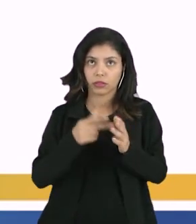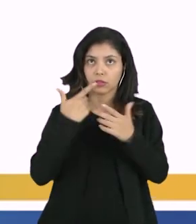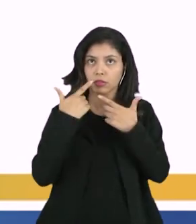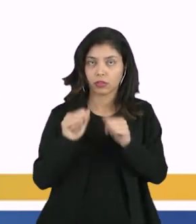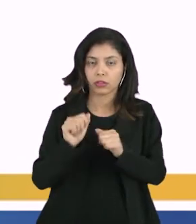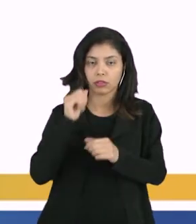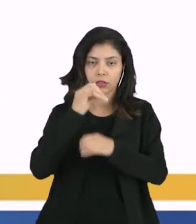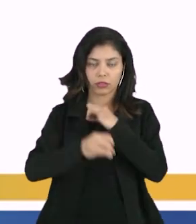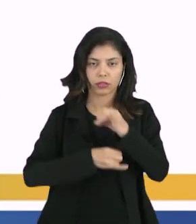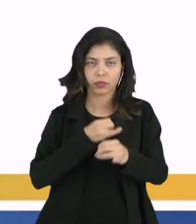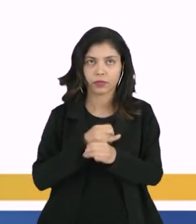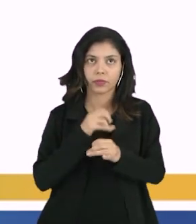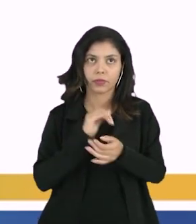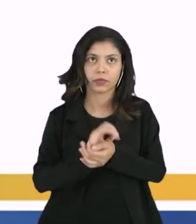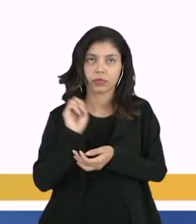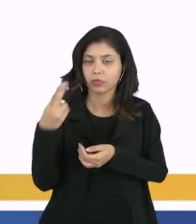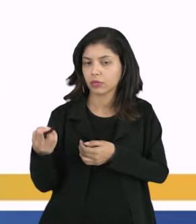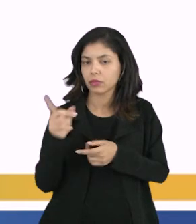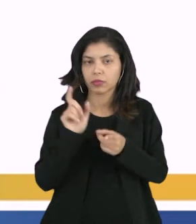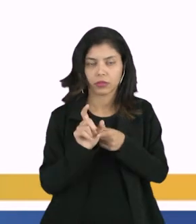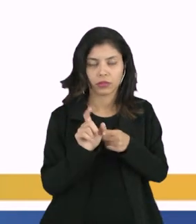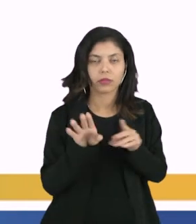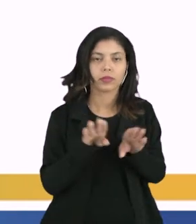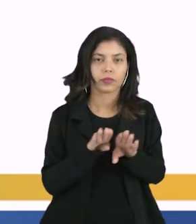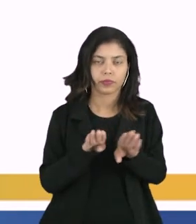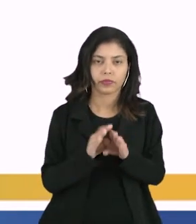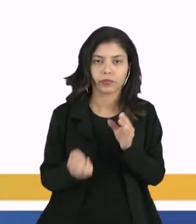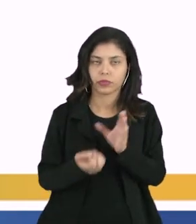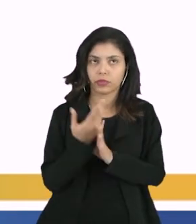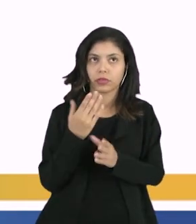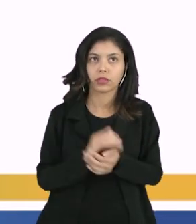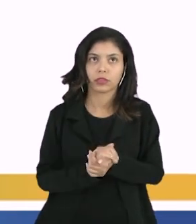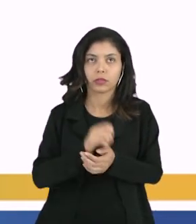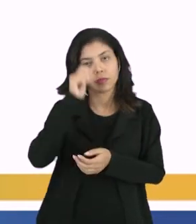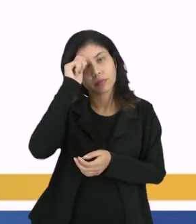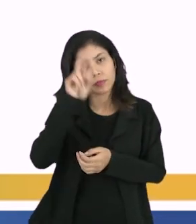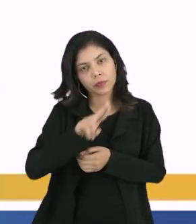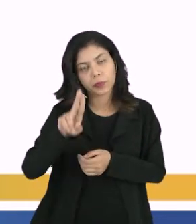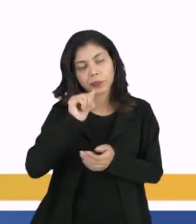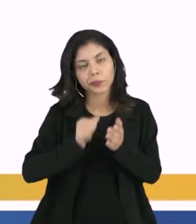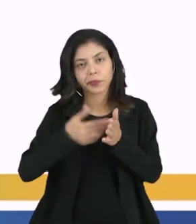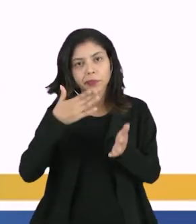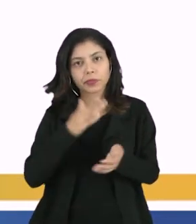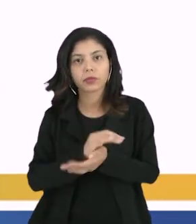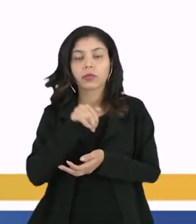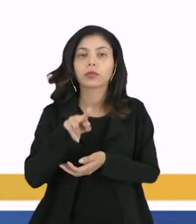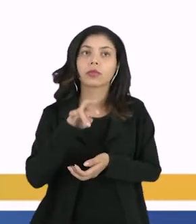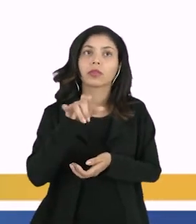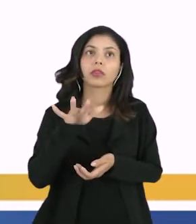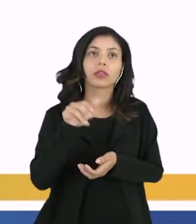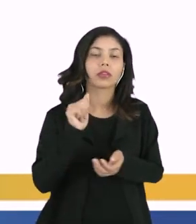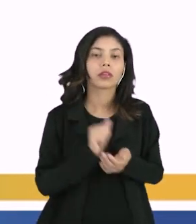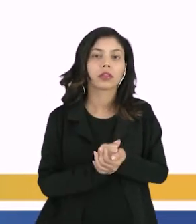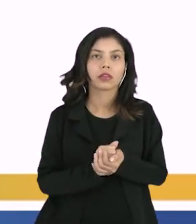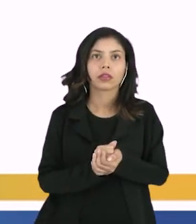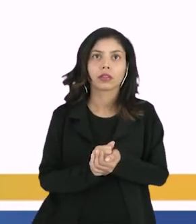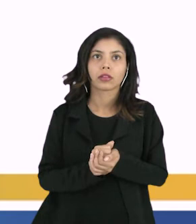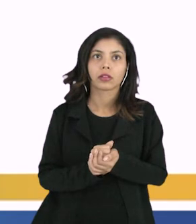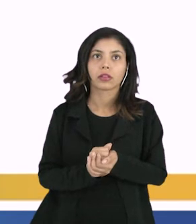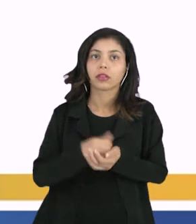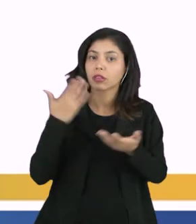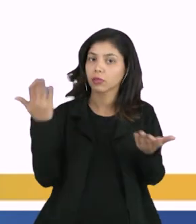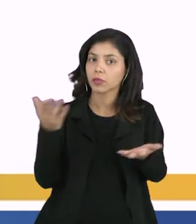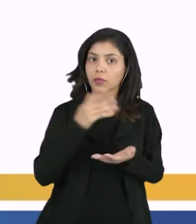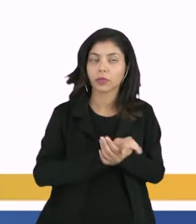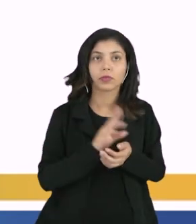à linguagem da internet, ou outras palavras que são criadas. Tem um autor que ele utiliza muito neologismo, que é Mia Couto.